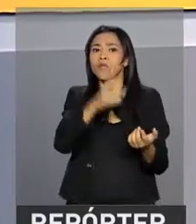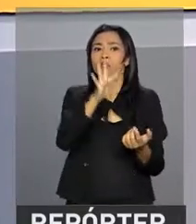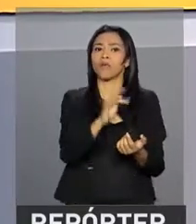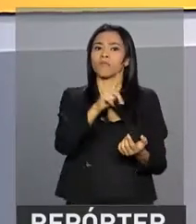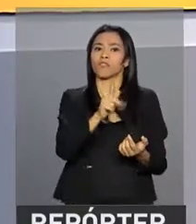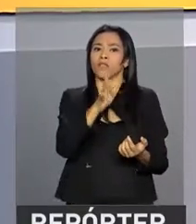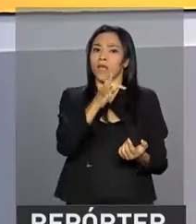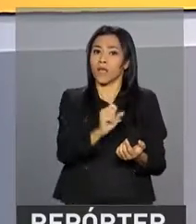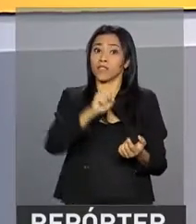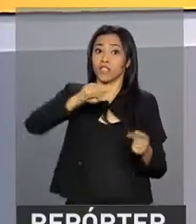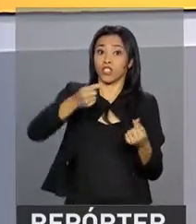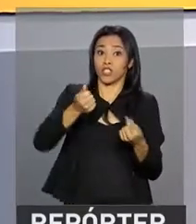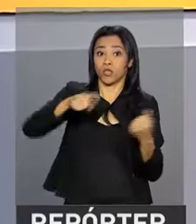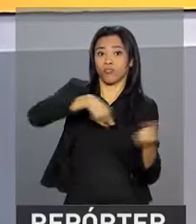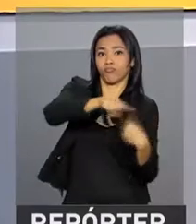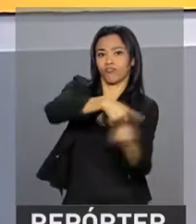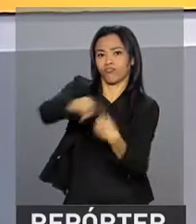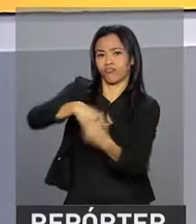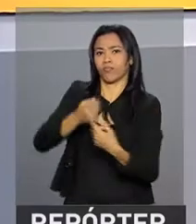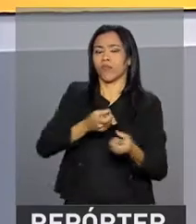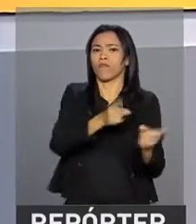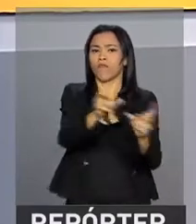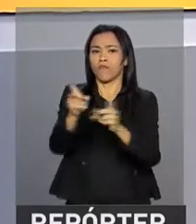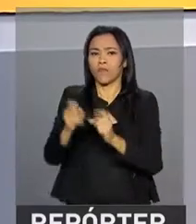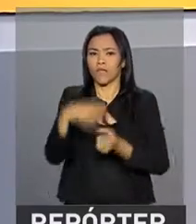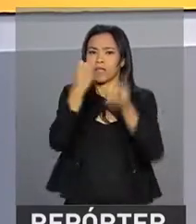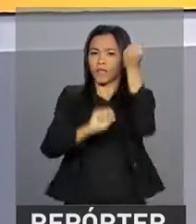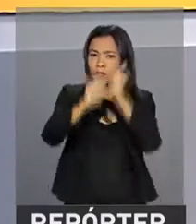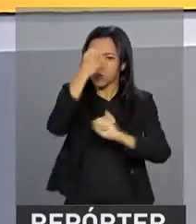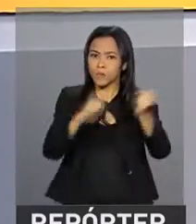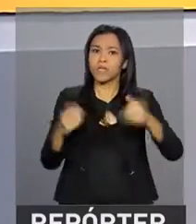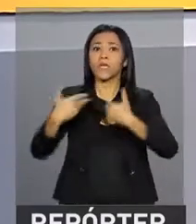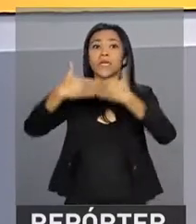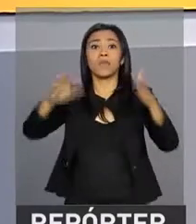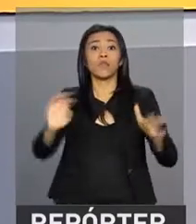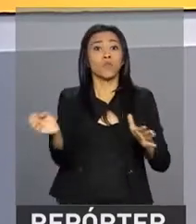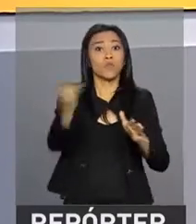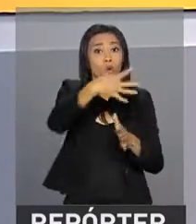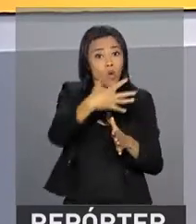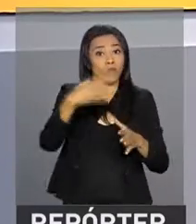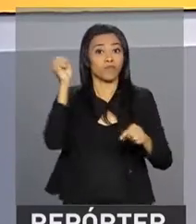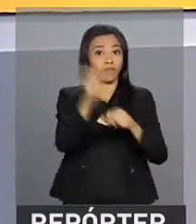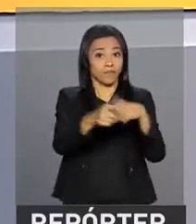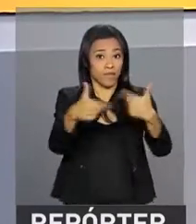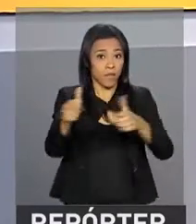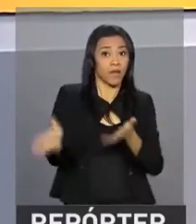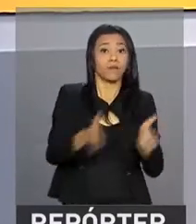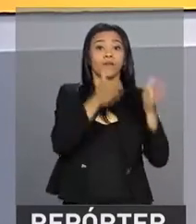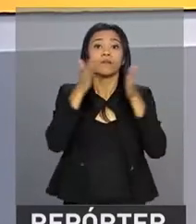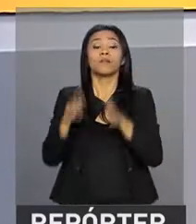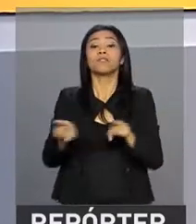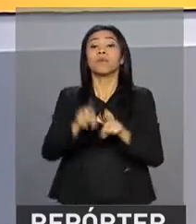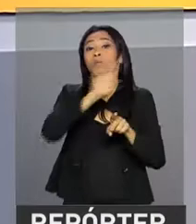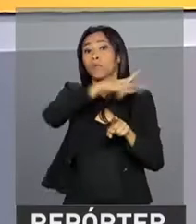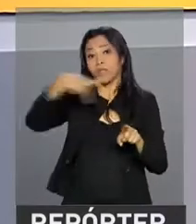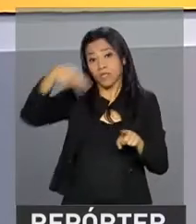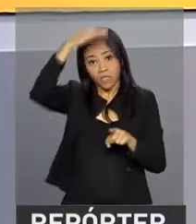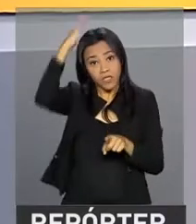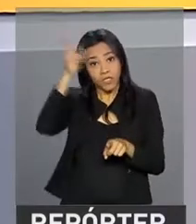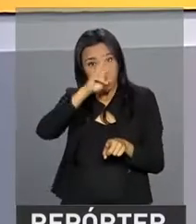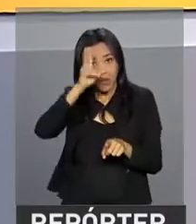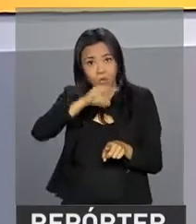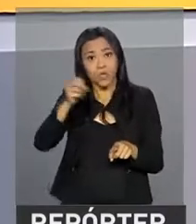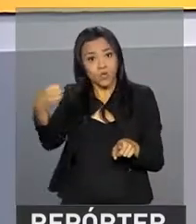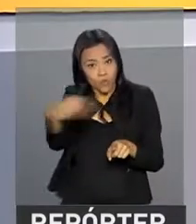que movimentou o comércio a indústria e ajudou a abrir novos postos de trabalho o presidente lembrou ainda que um novo saque